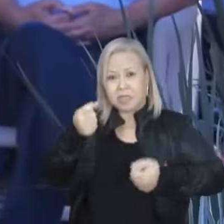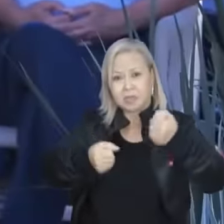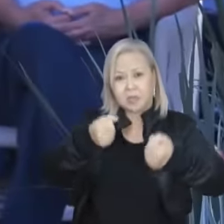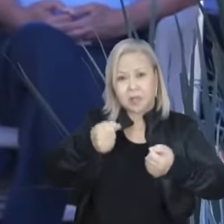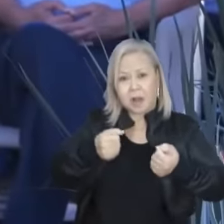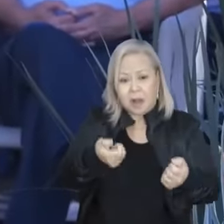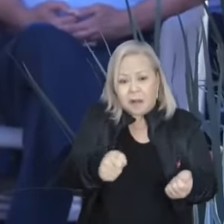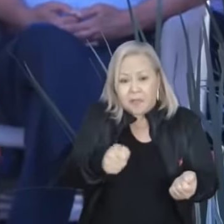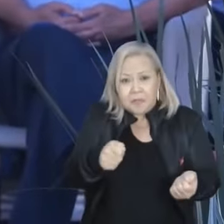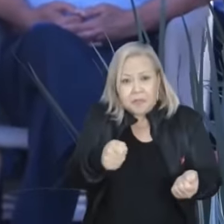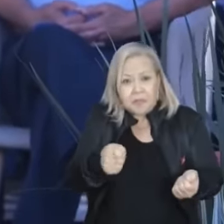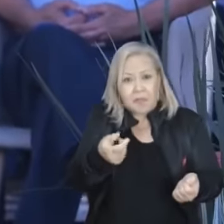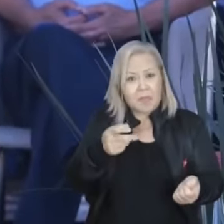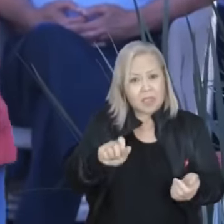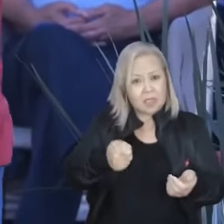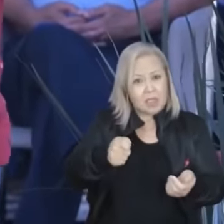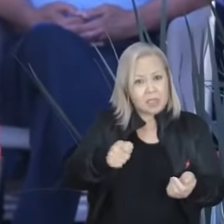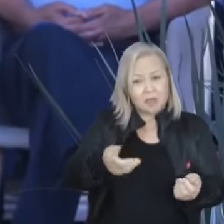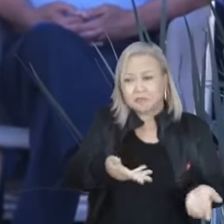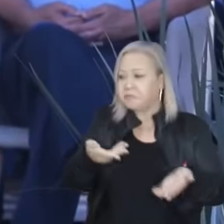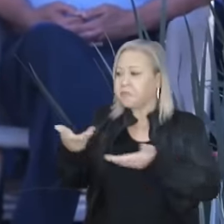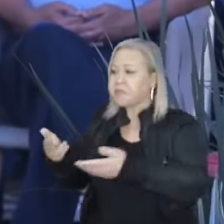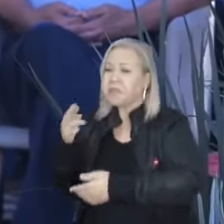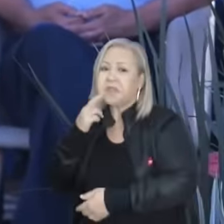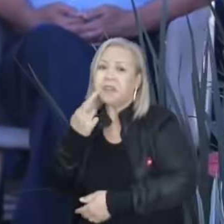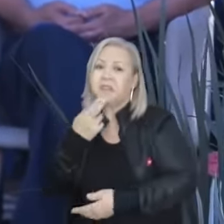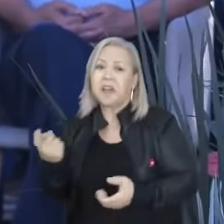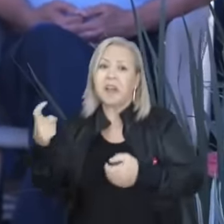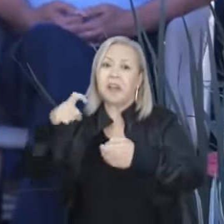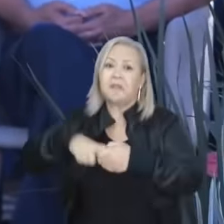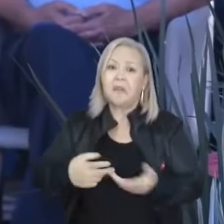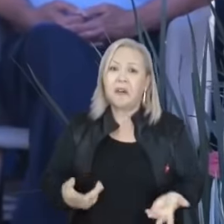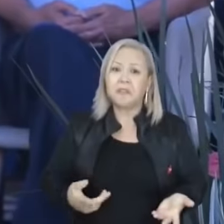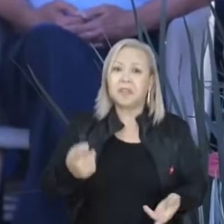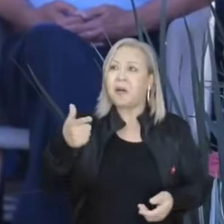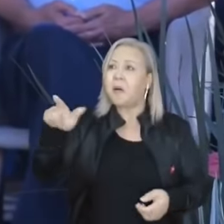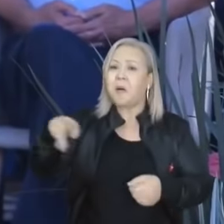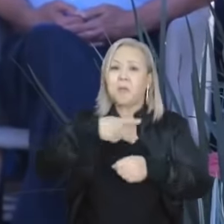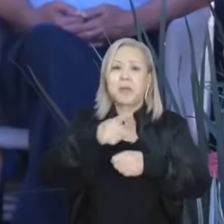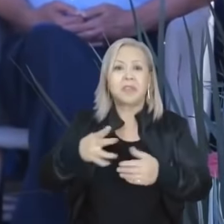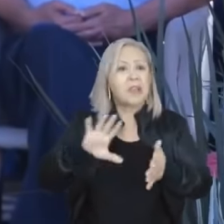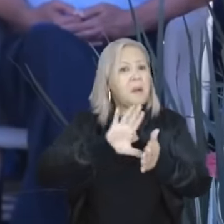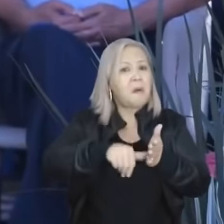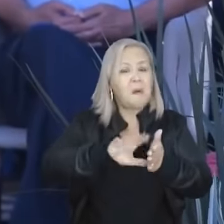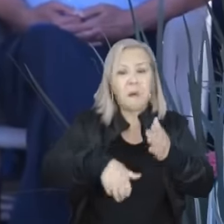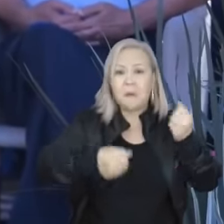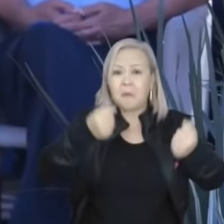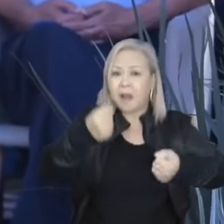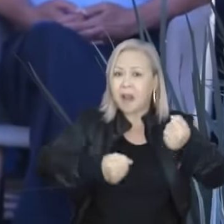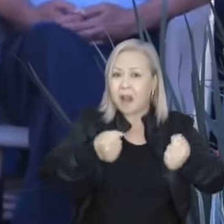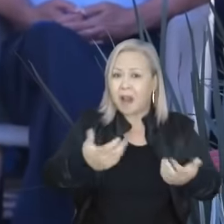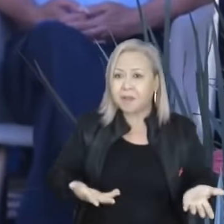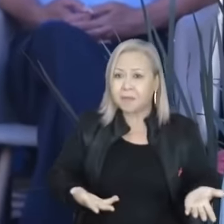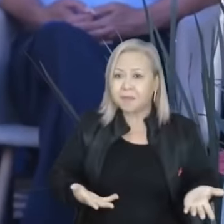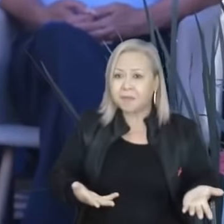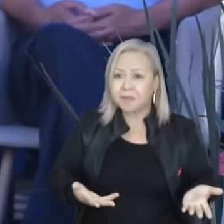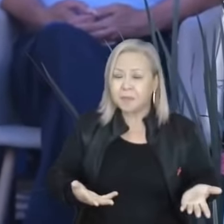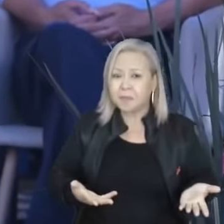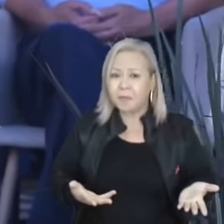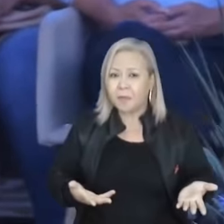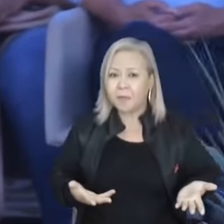contato, você vai num restaurante, volta e ninguém roubou teu carro. Você bota